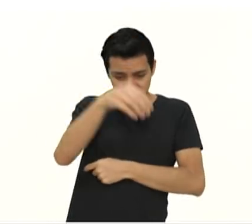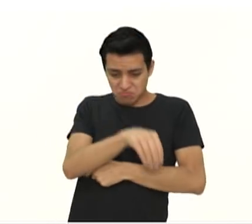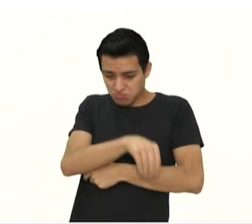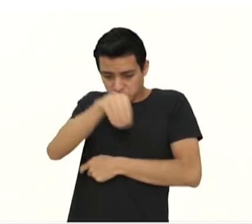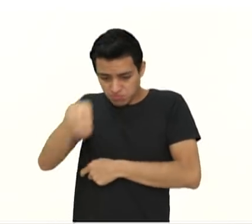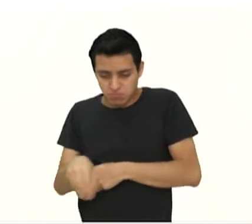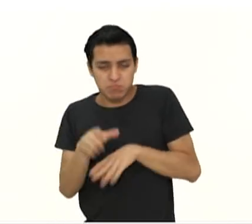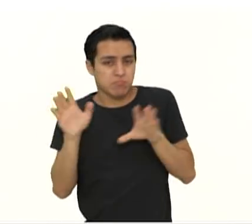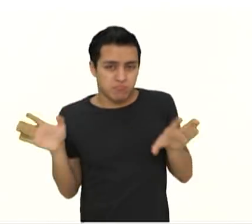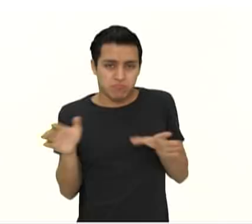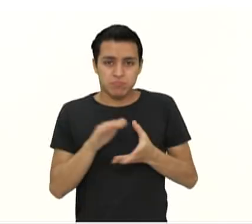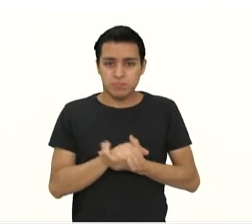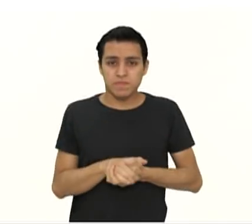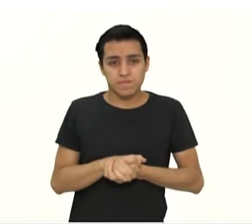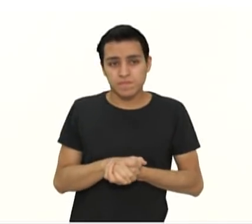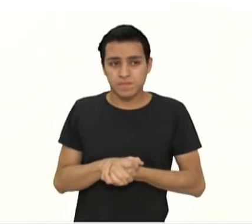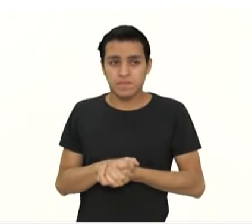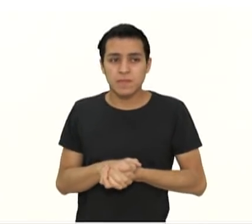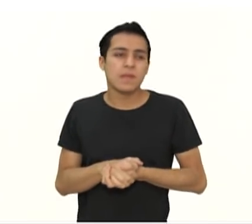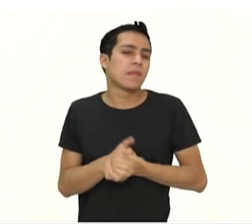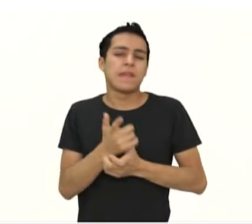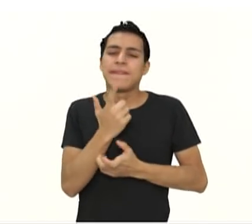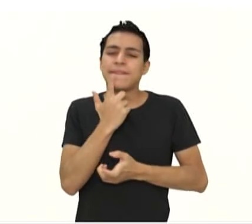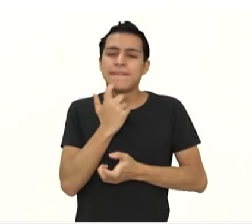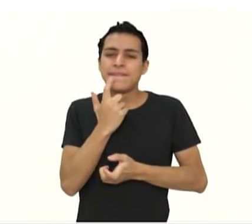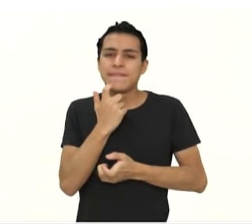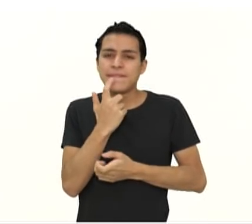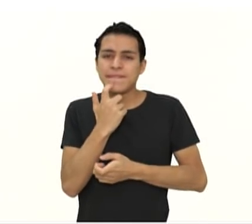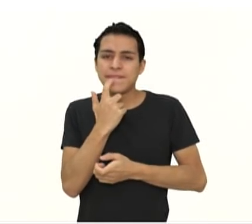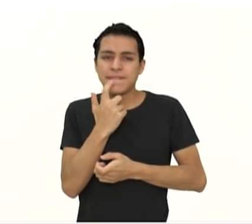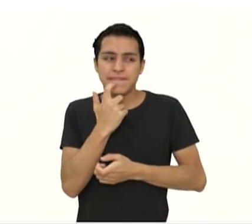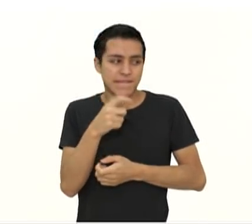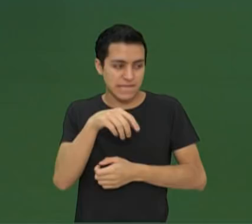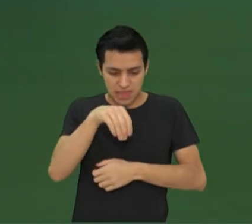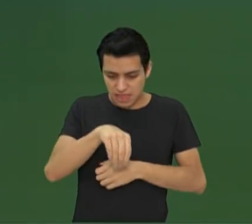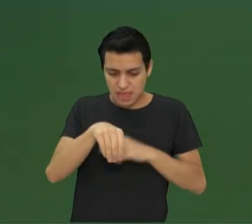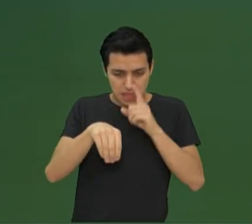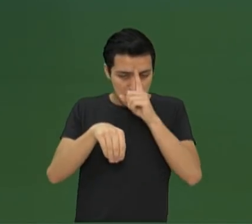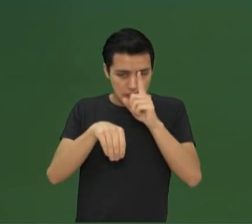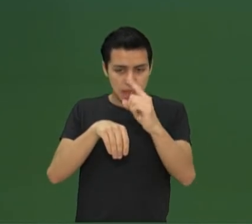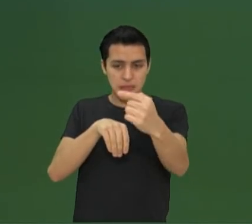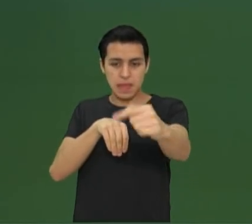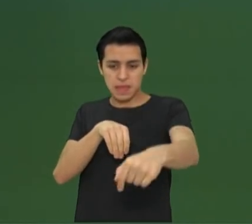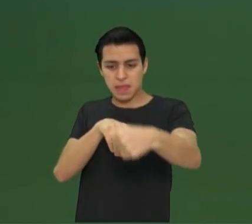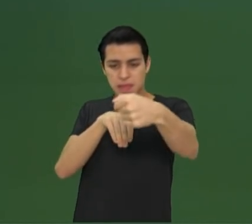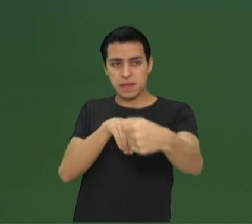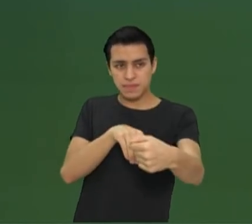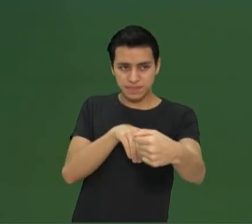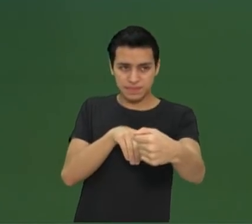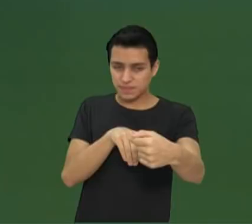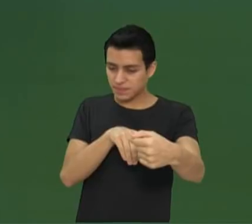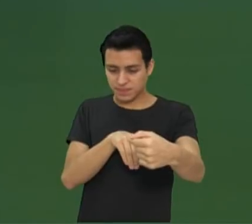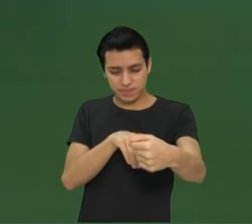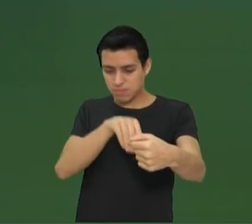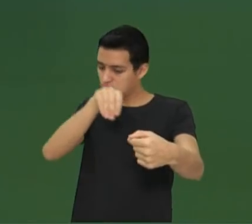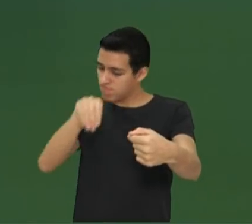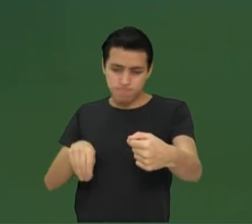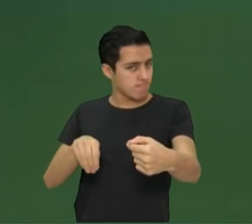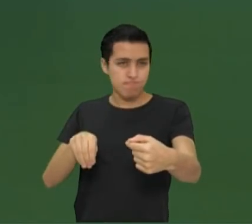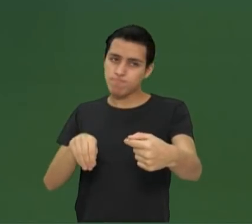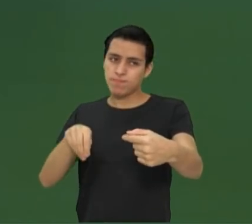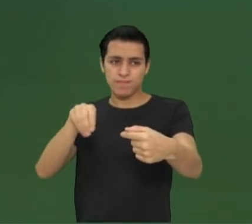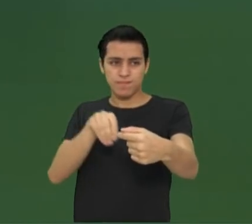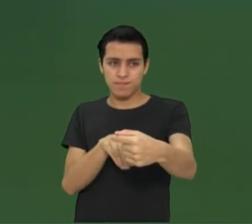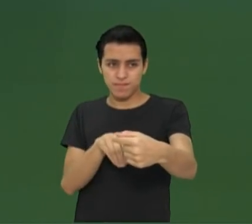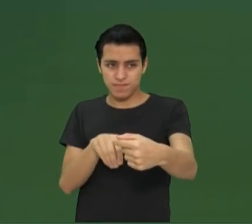atacada. Na casa vermelhinha ele está sendo atacado, ele está em xeque. Ele não pode passar para o